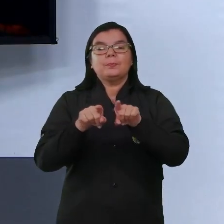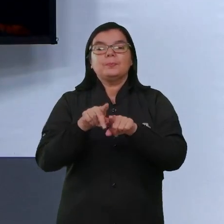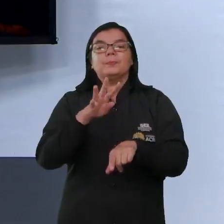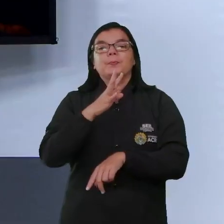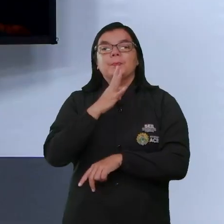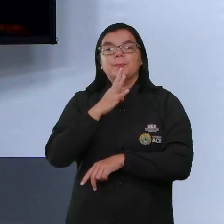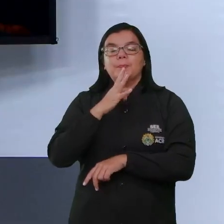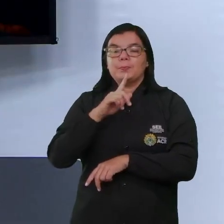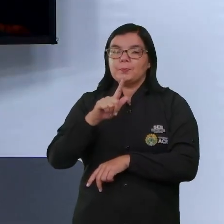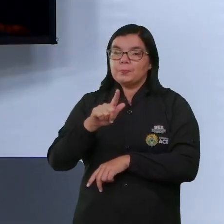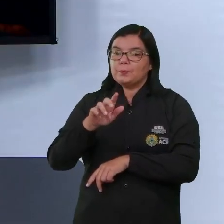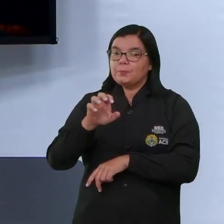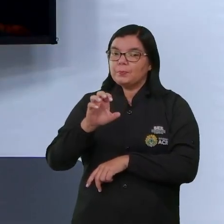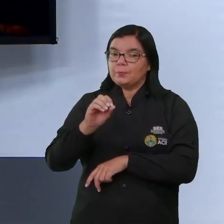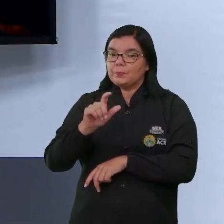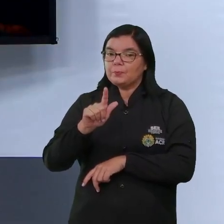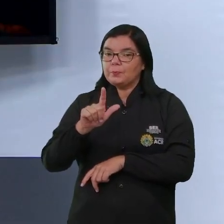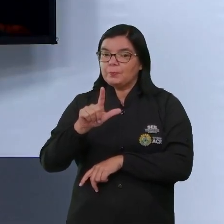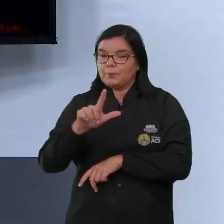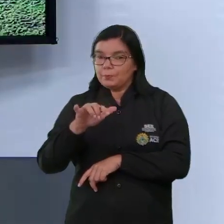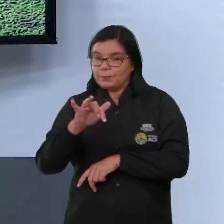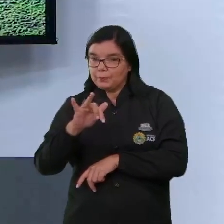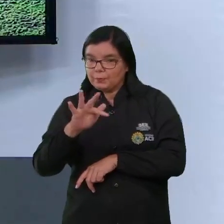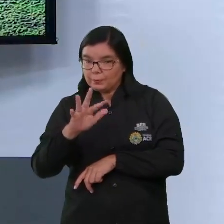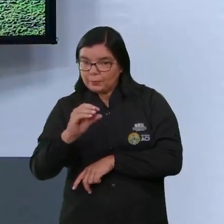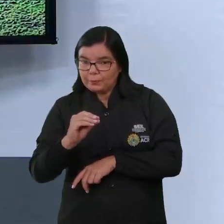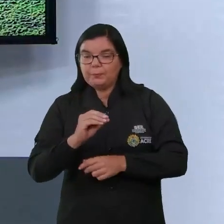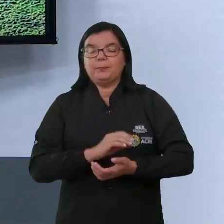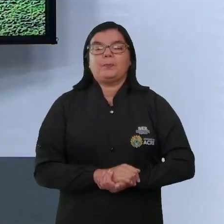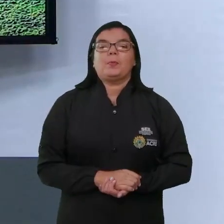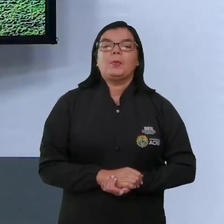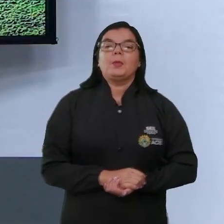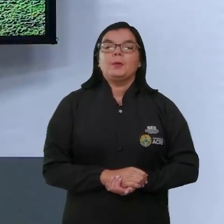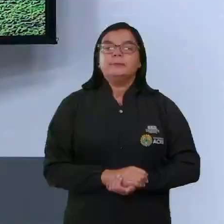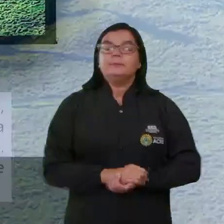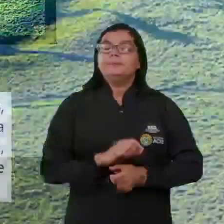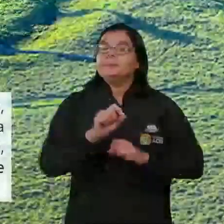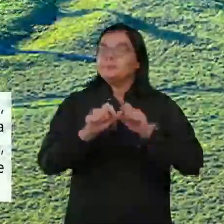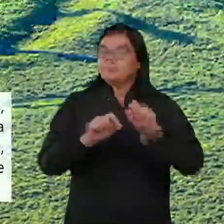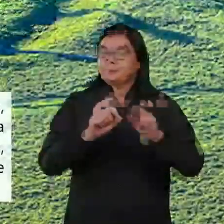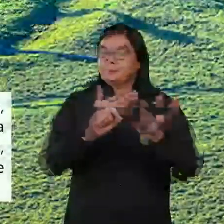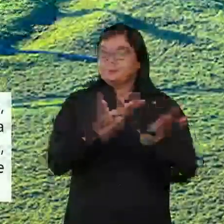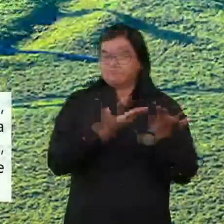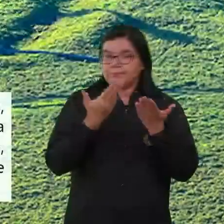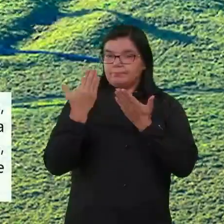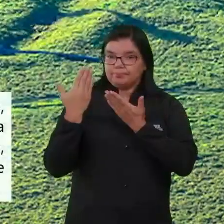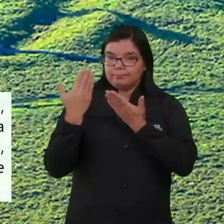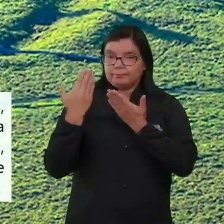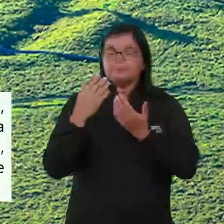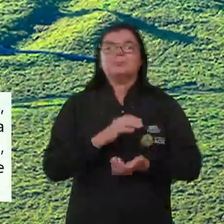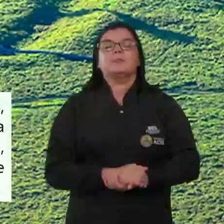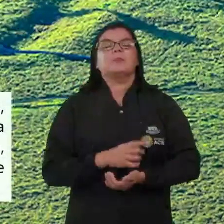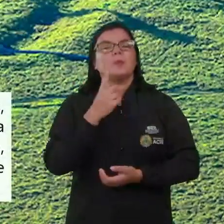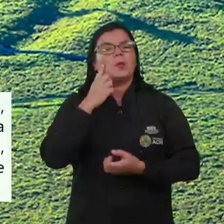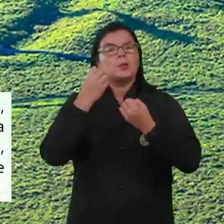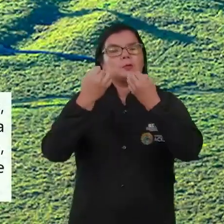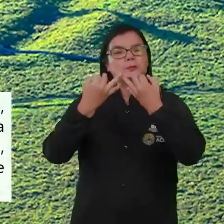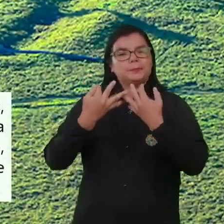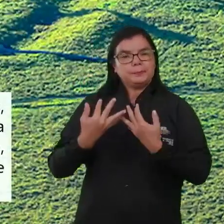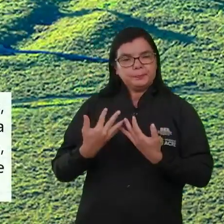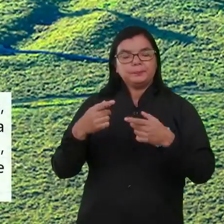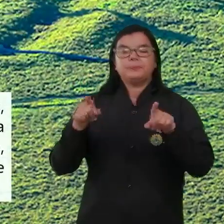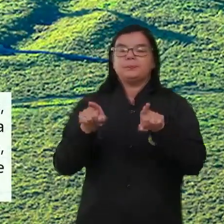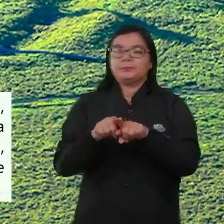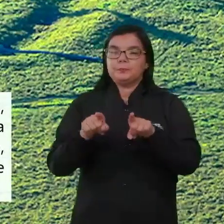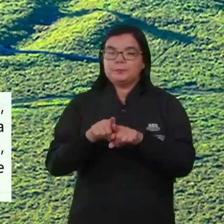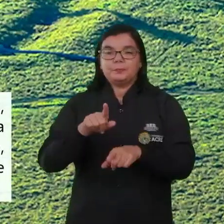dos geoglifos aqui do nosso estado. Bem, os geoglifos, quando a gente fala dos